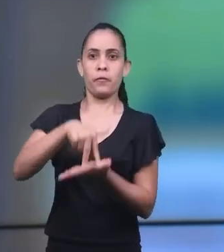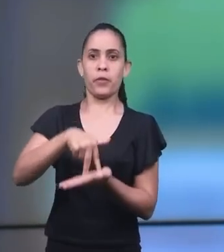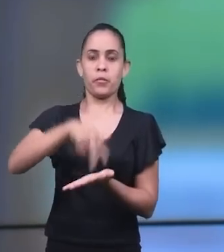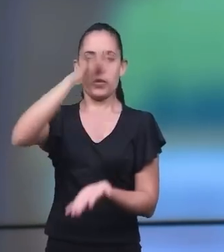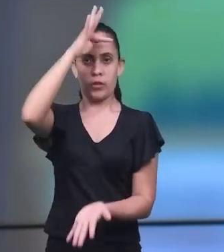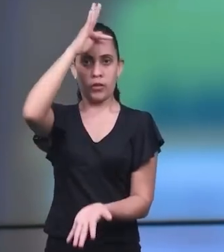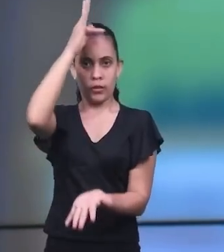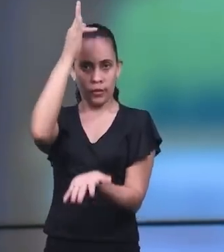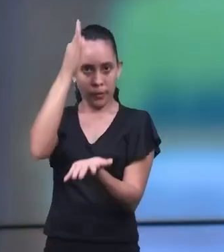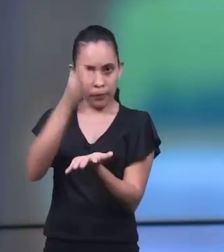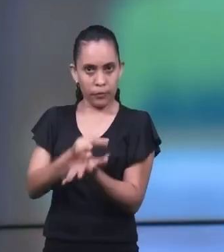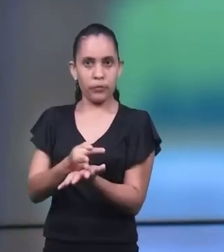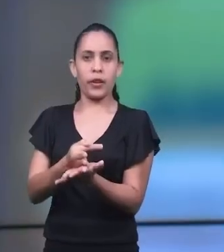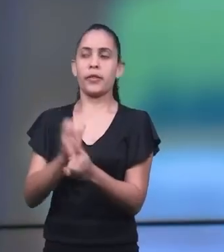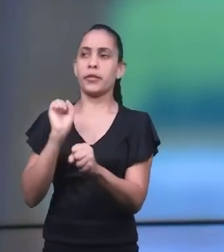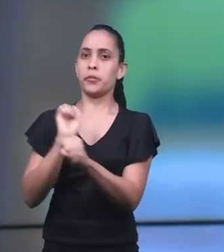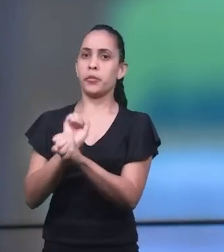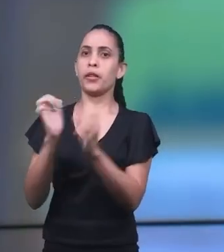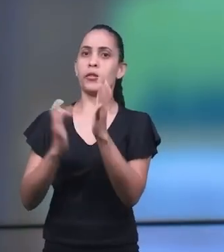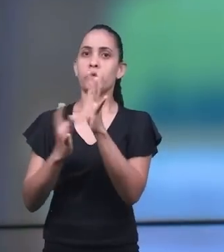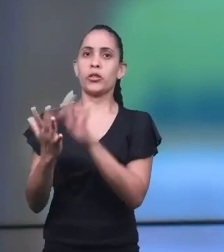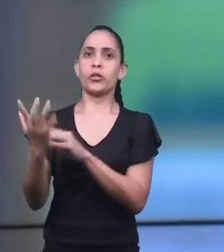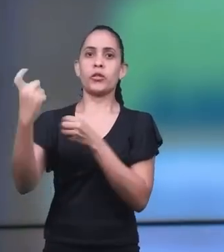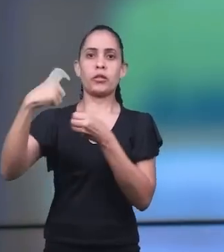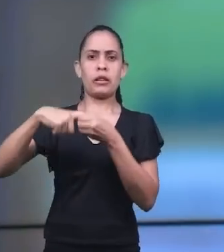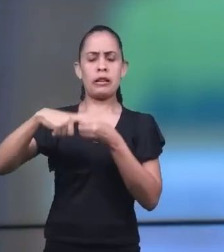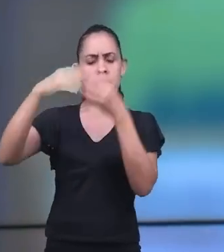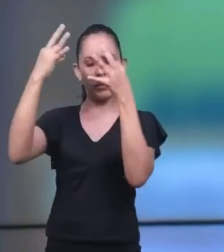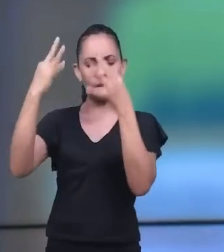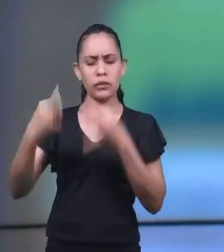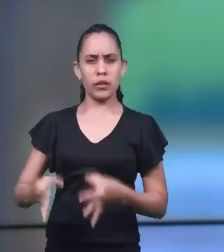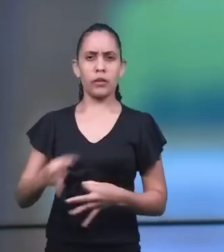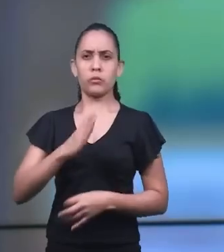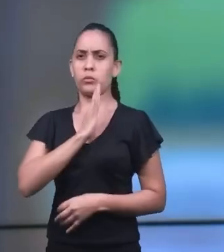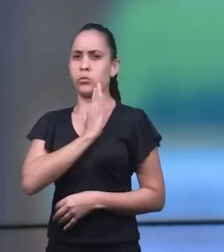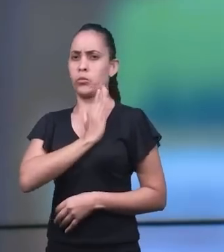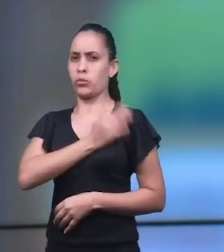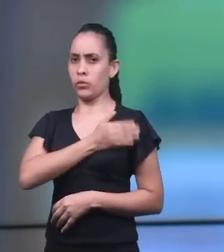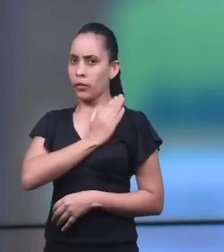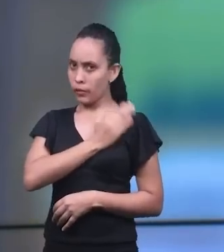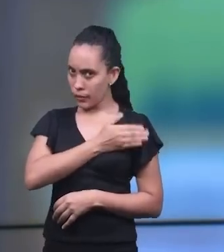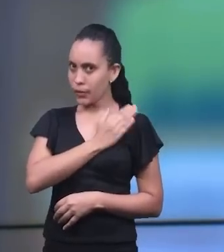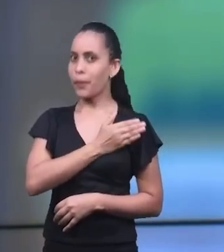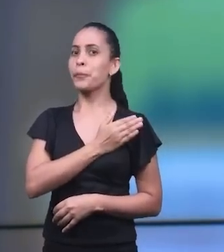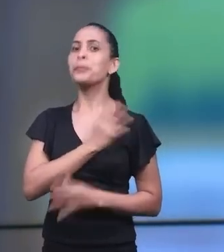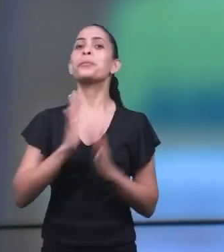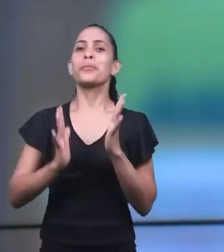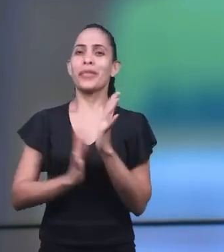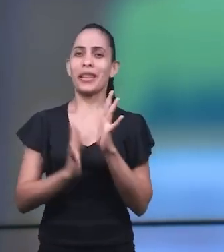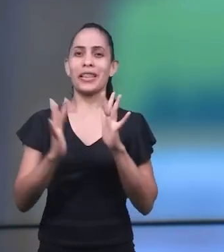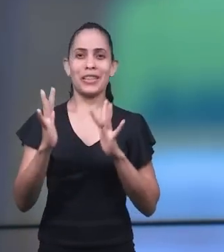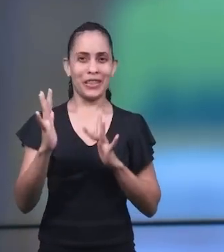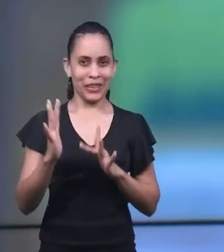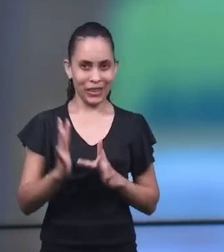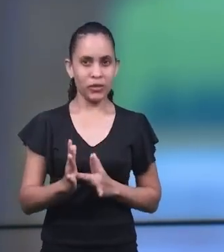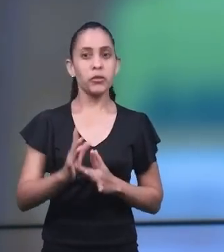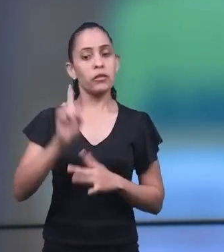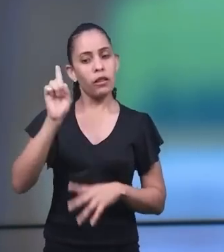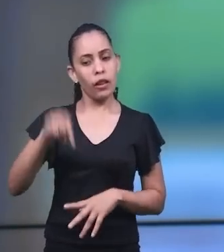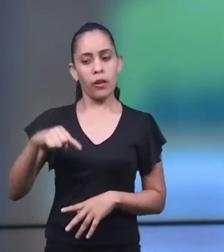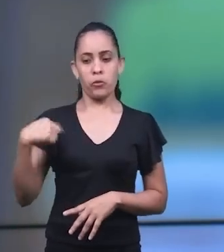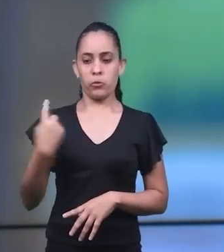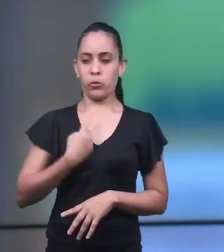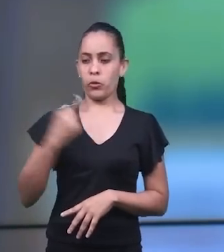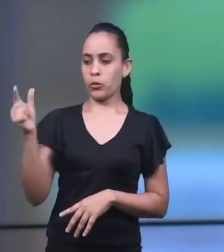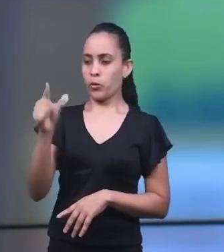fé, aguardando a volta de Cristo, tendo a certeza no nosso coração de que Jesus é o